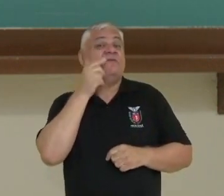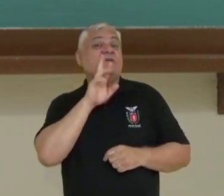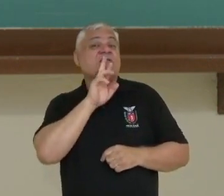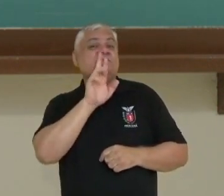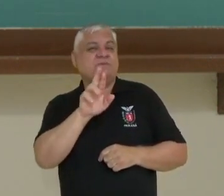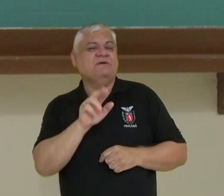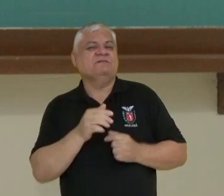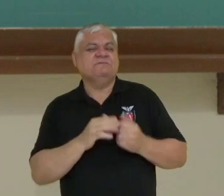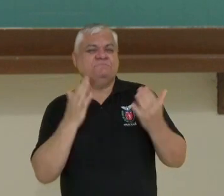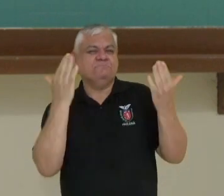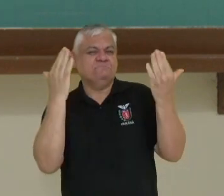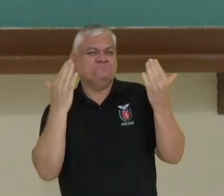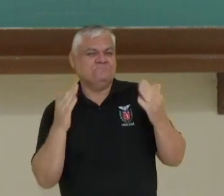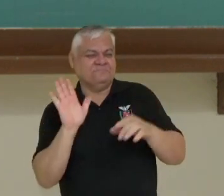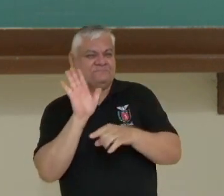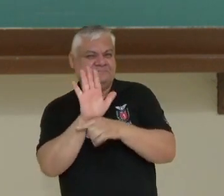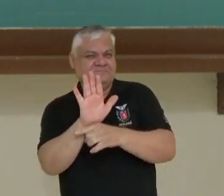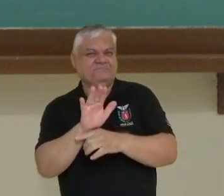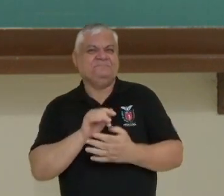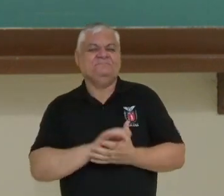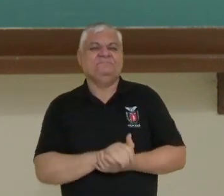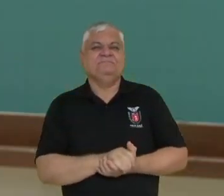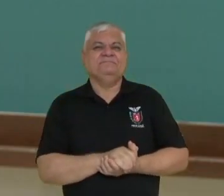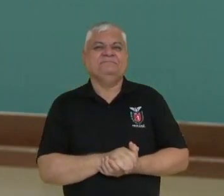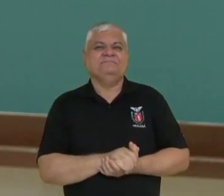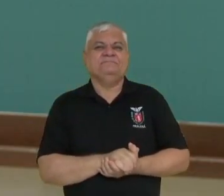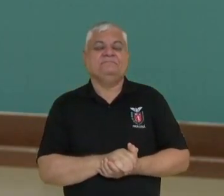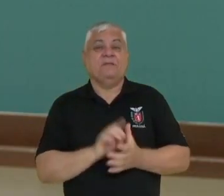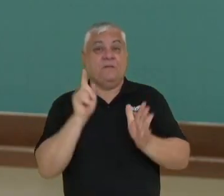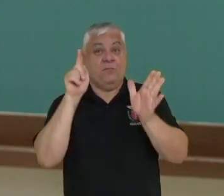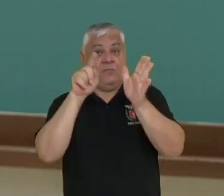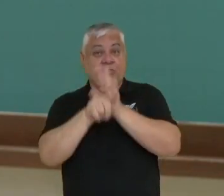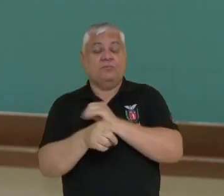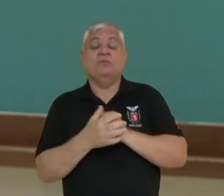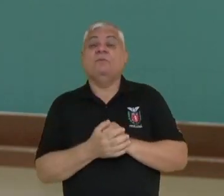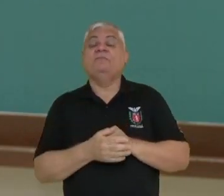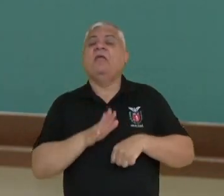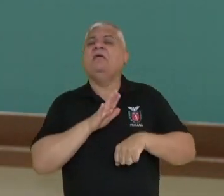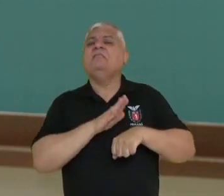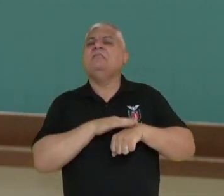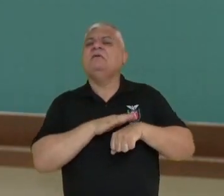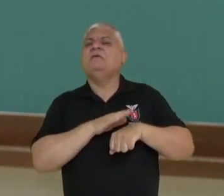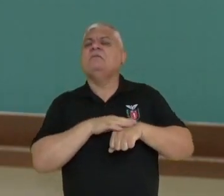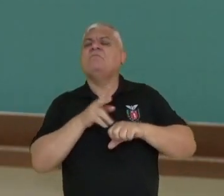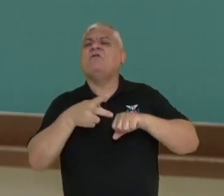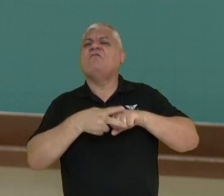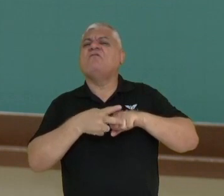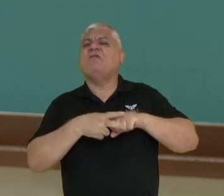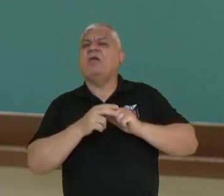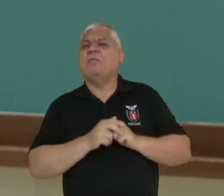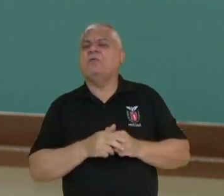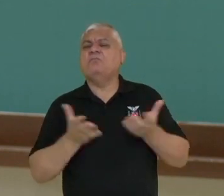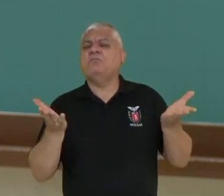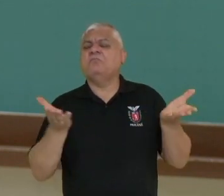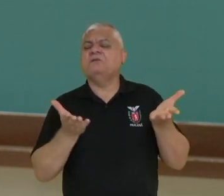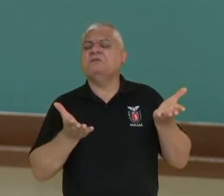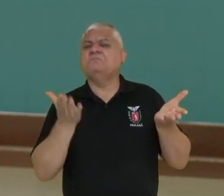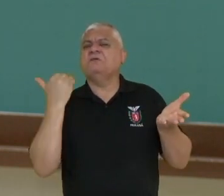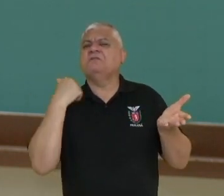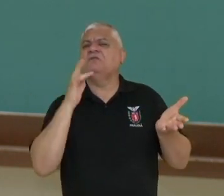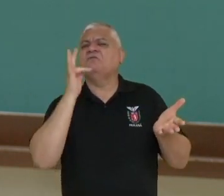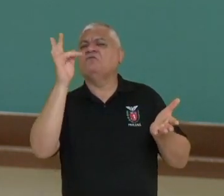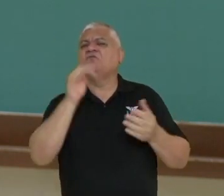professor vai auxiliar você. Vamos lá juntos aqui então. Então eu perguntei em quais tempos verbais os verbos destacados estão